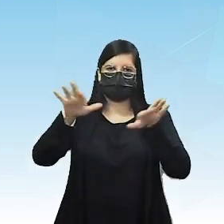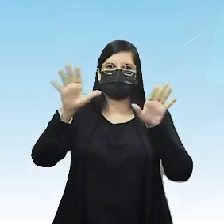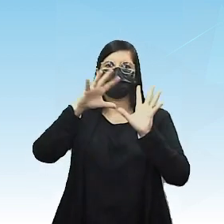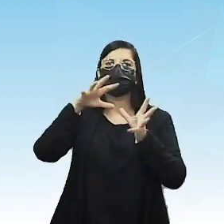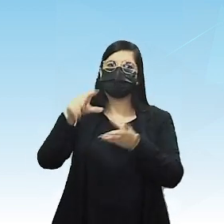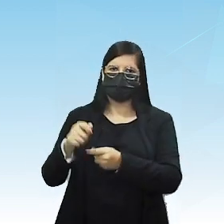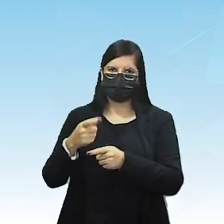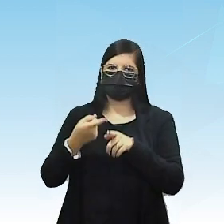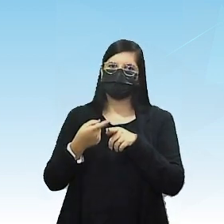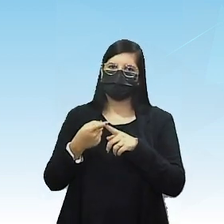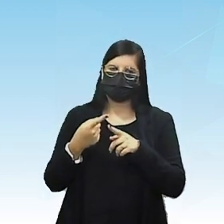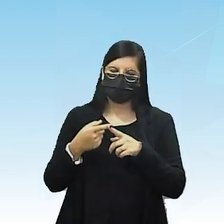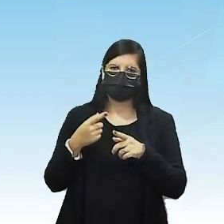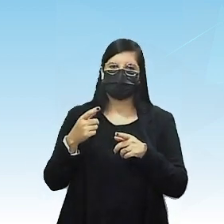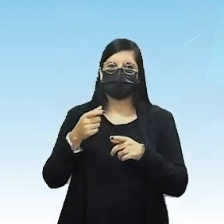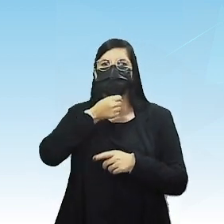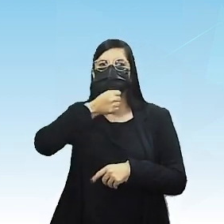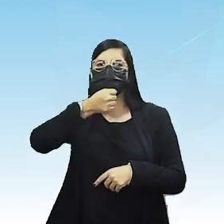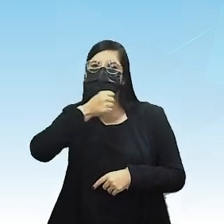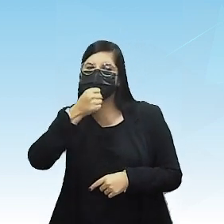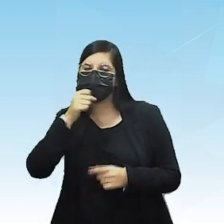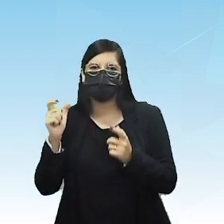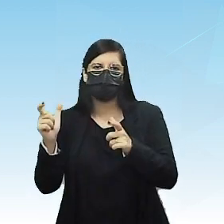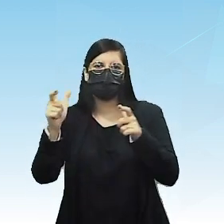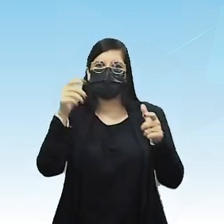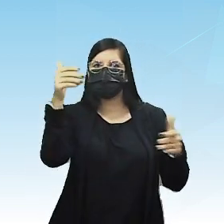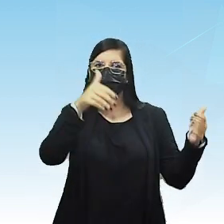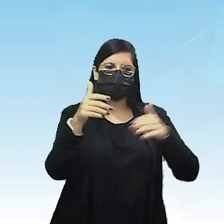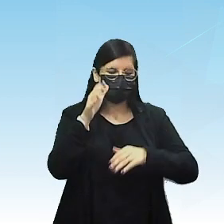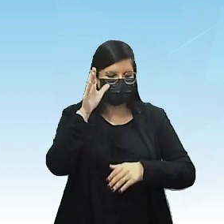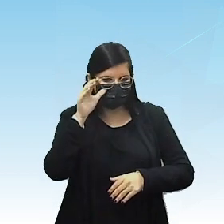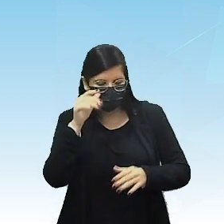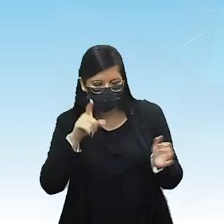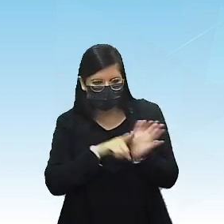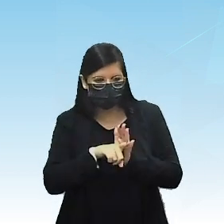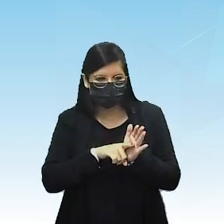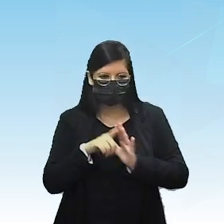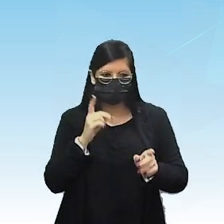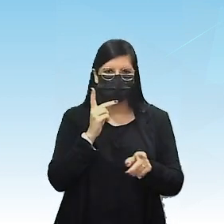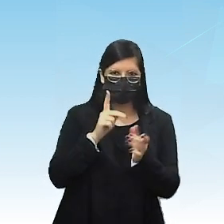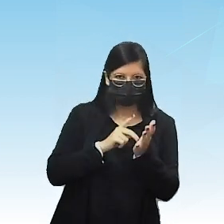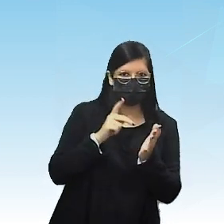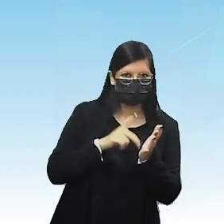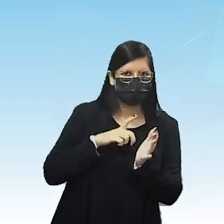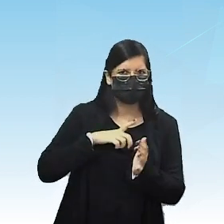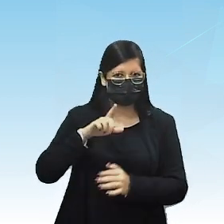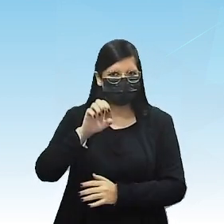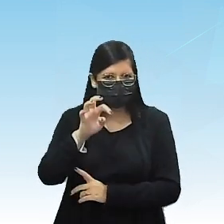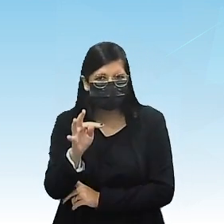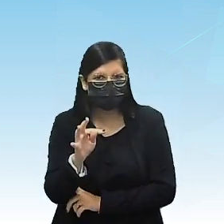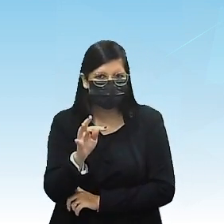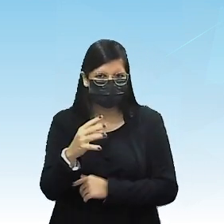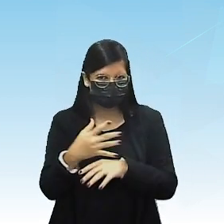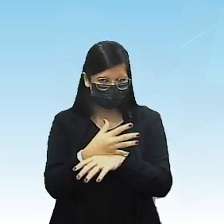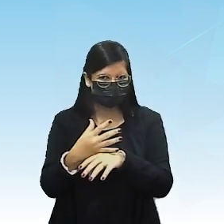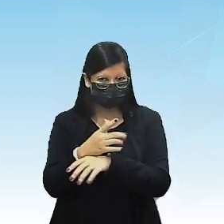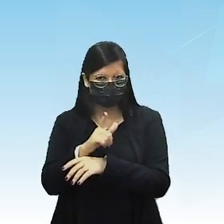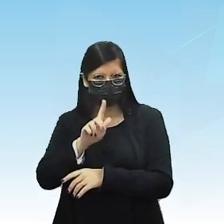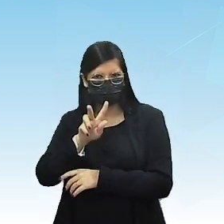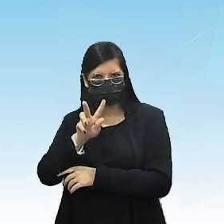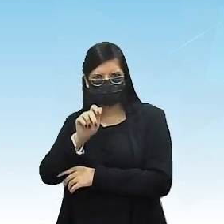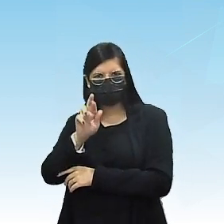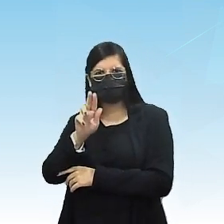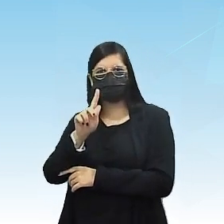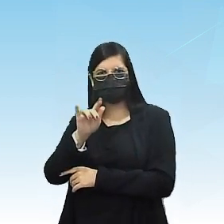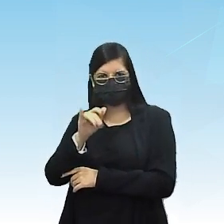né? Porque veio repórter de todo canto, né, querendo saber investigar realmente se tinha existido o ET de Varginha, né? Então até hoje a